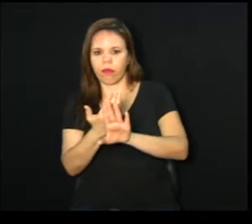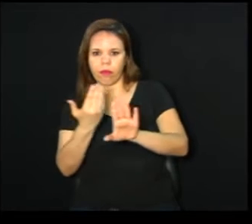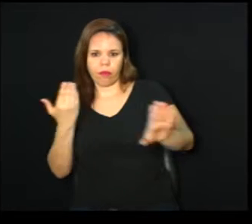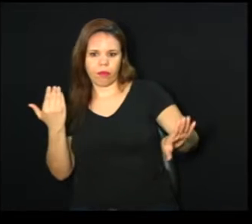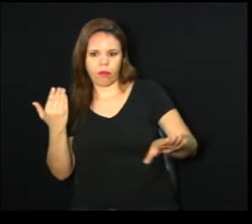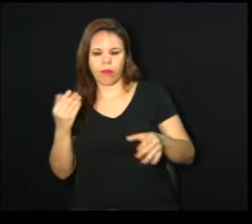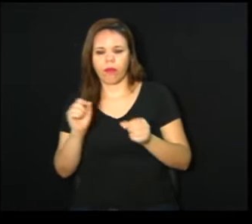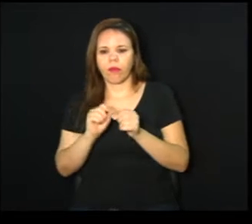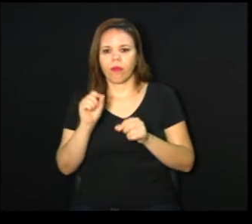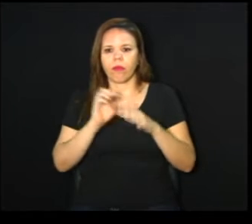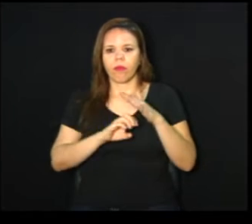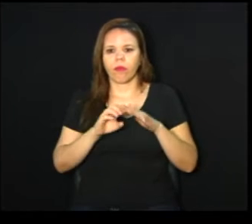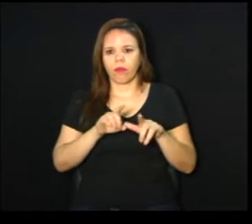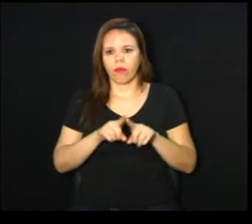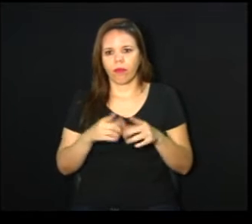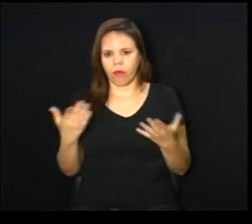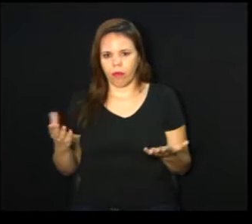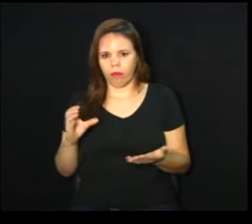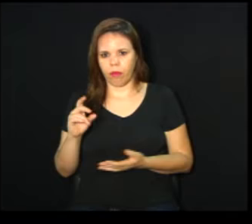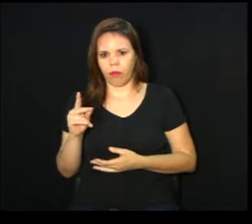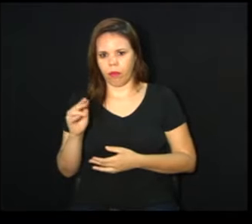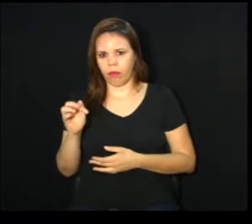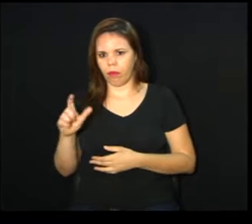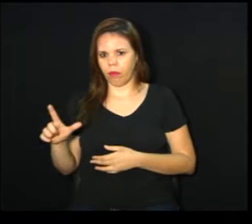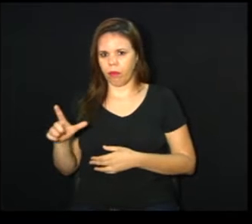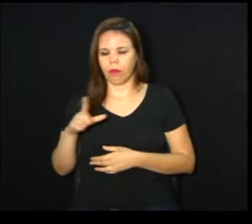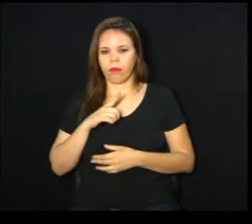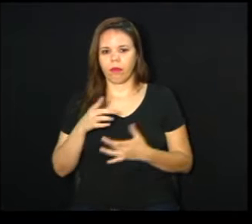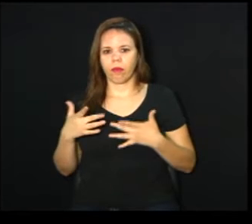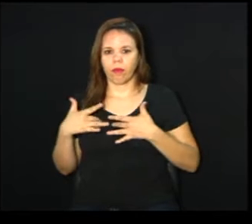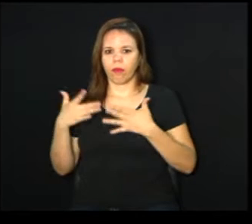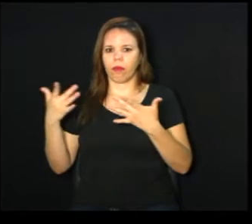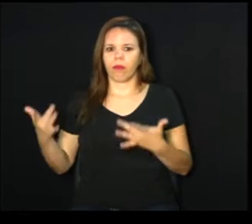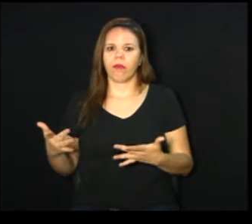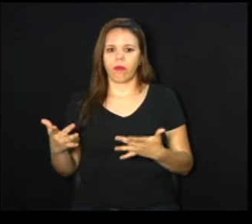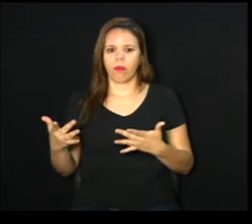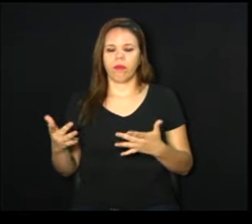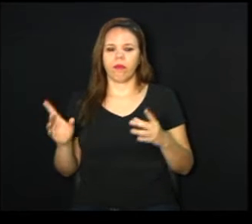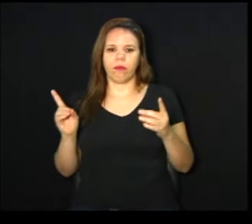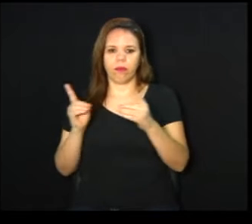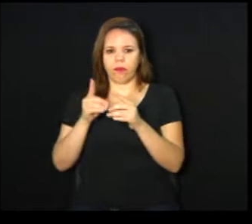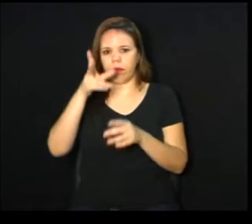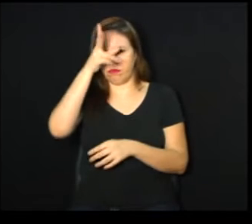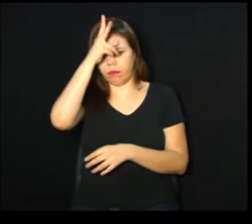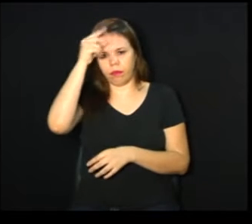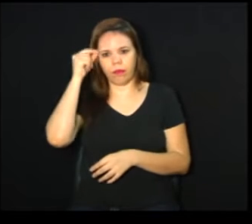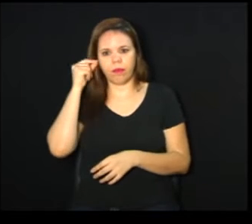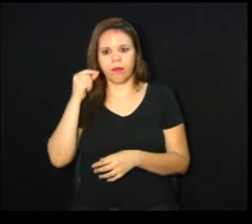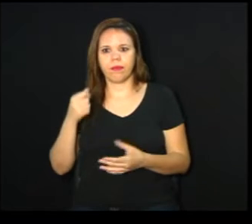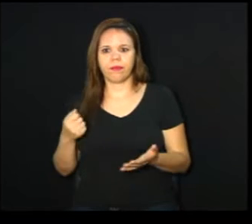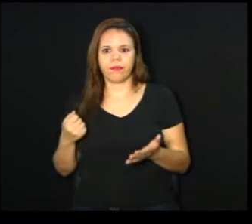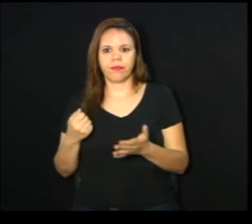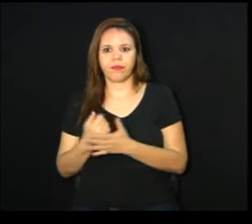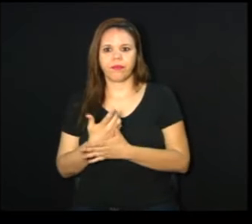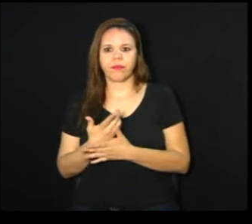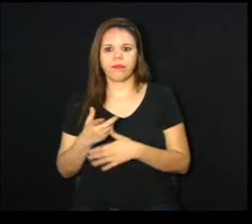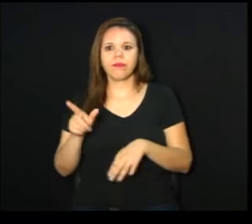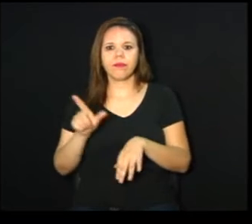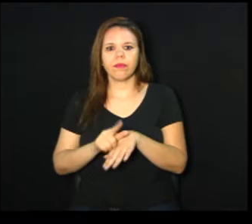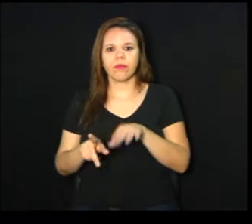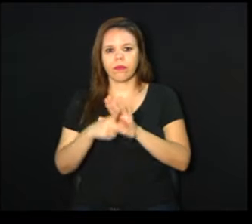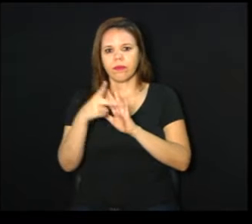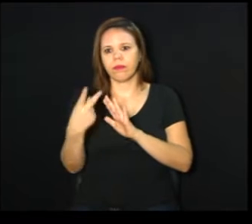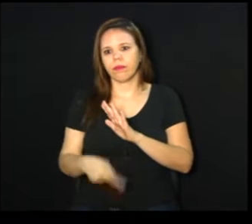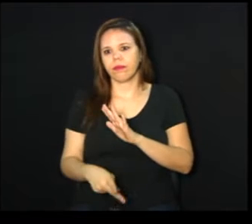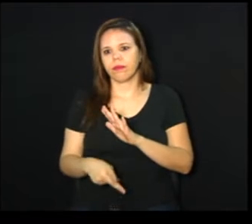CPFL fornece um serviço público e o consumidor ele tem que comprar da concessionária da sua região. Mas